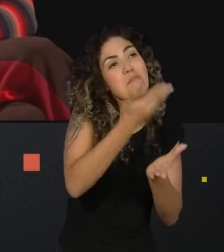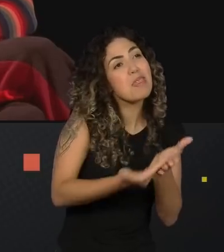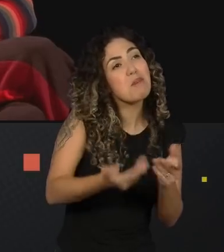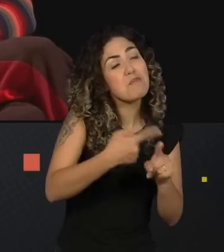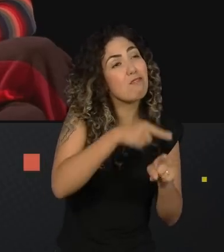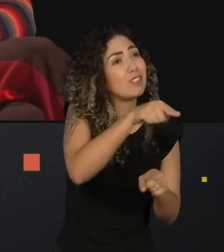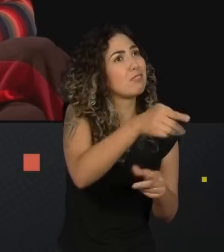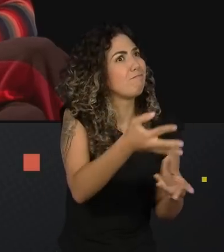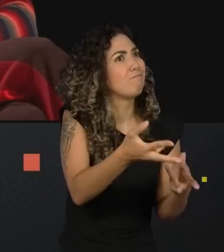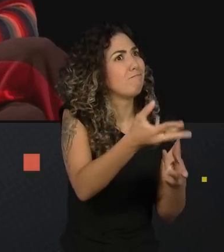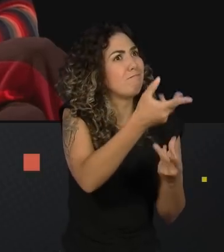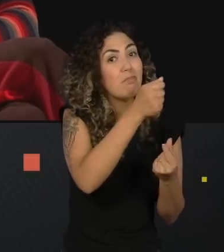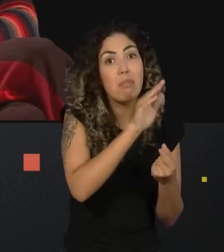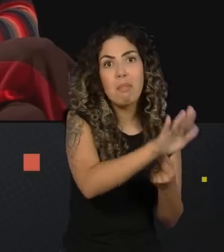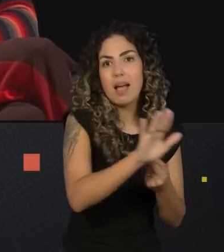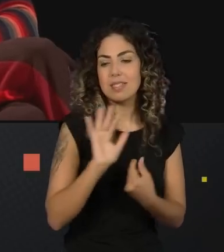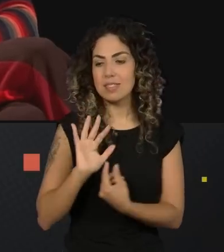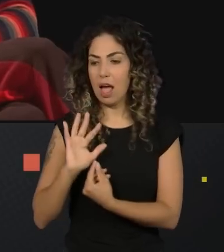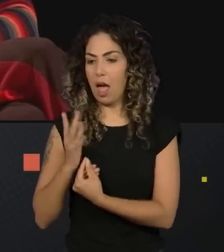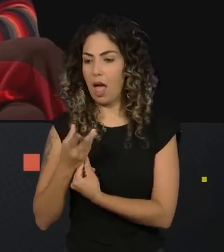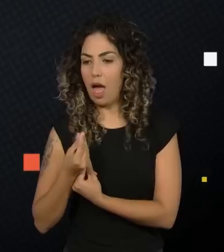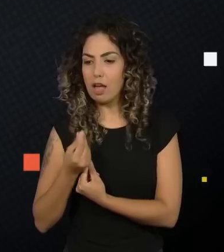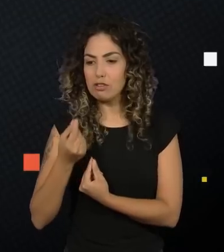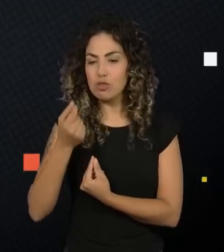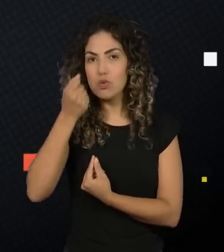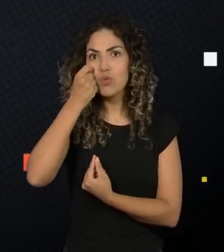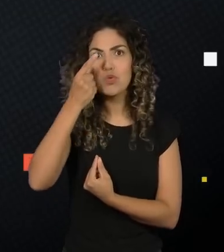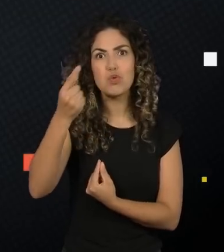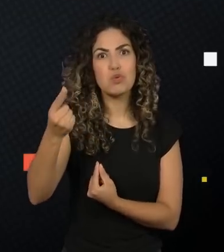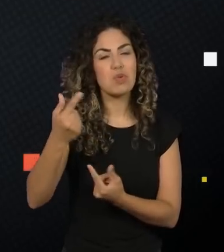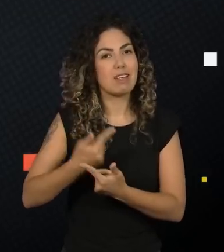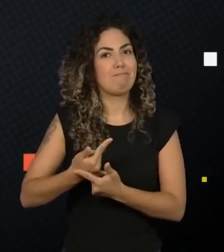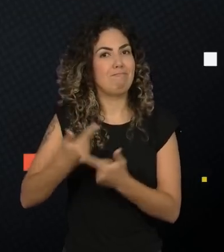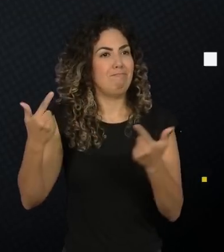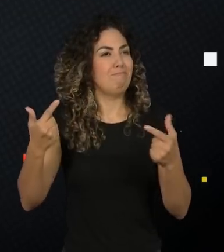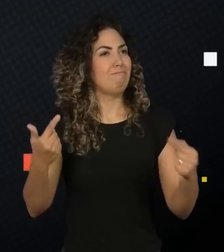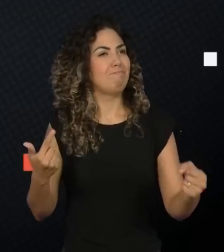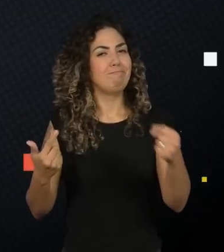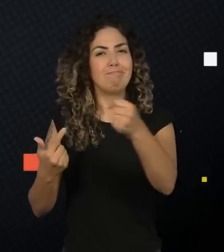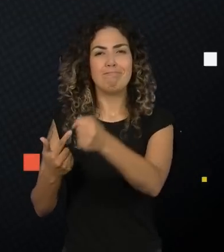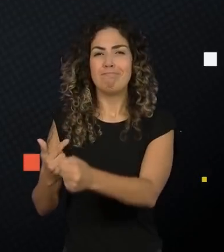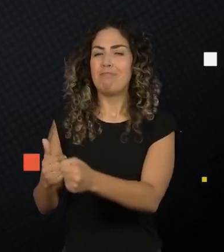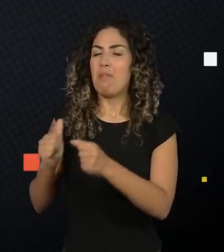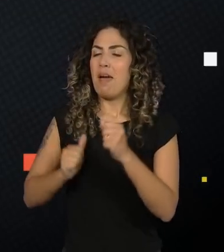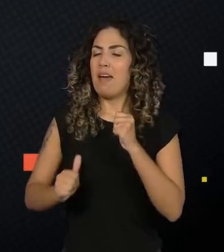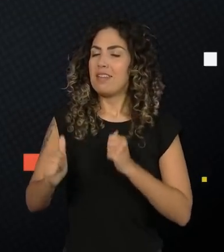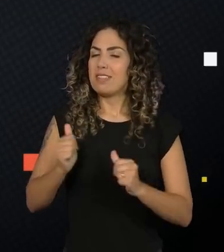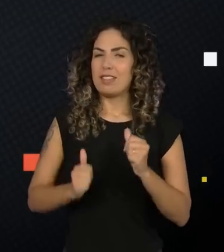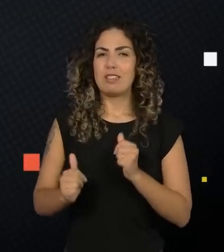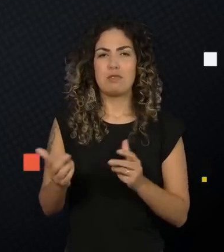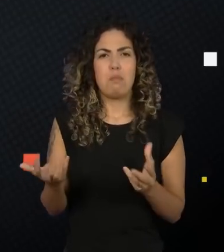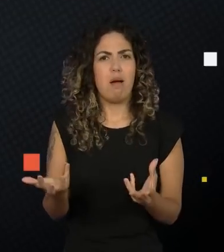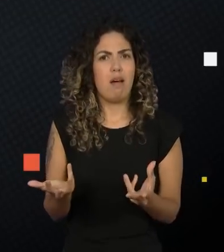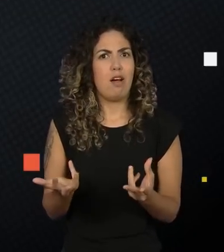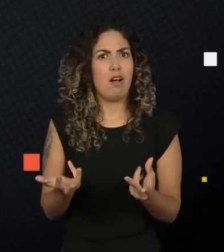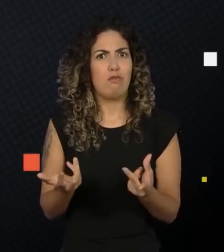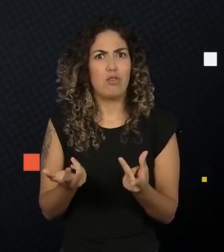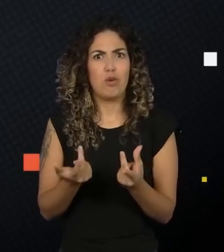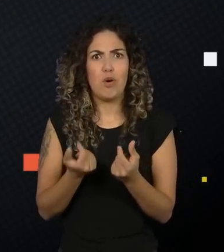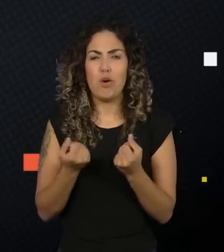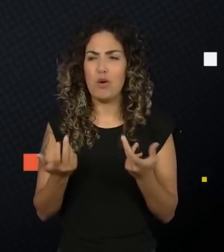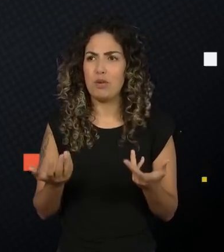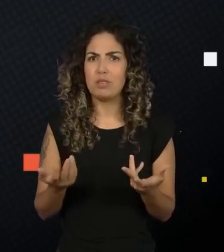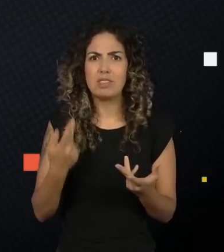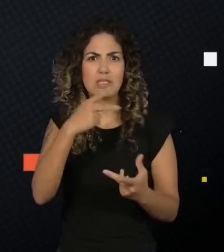a cultura, ganhou essa atriz, essa pessoa maravilhosa que contribui tanto com o